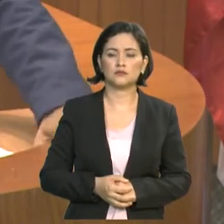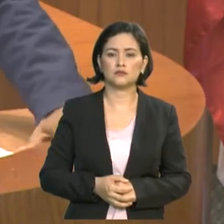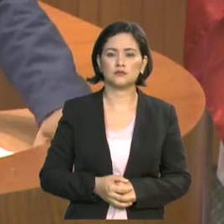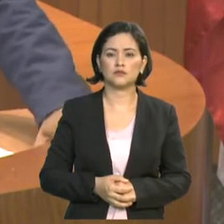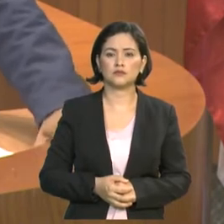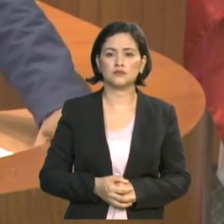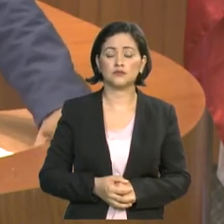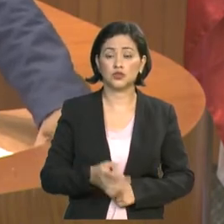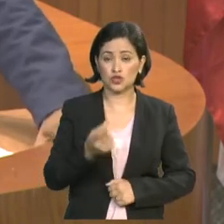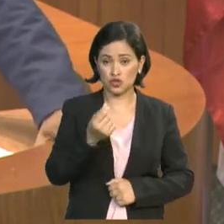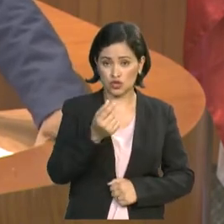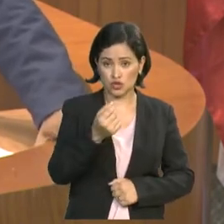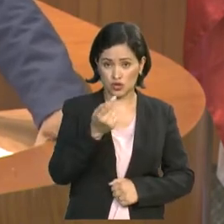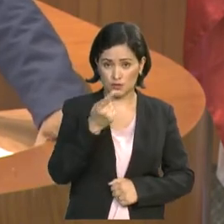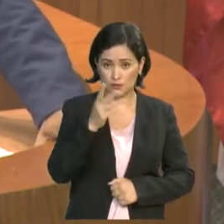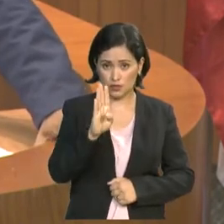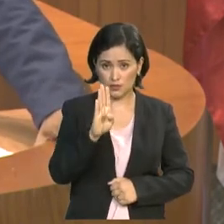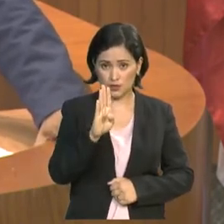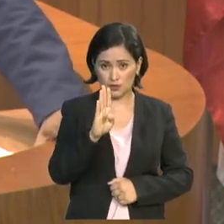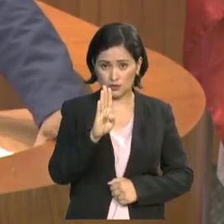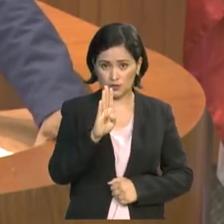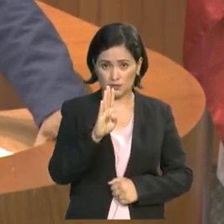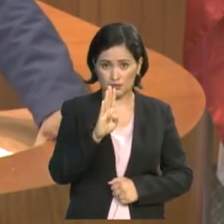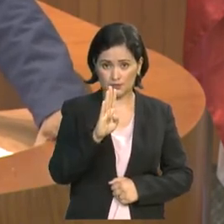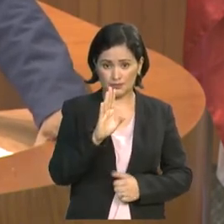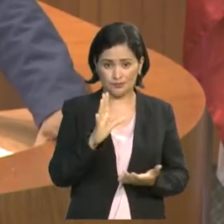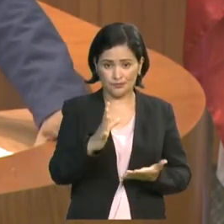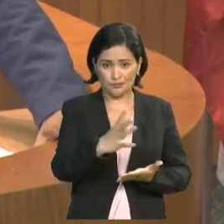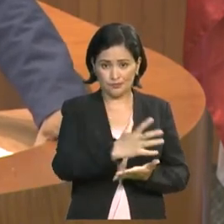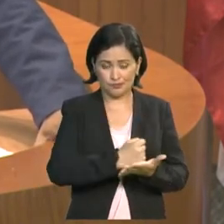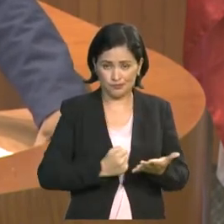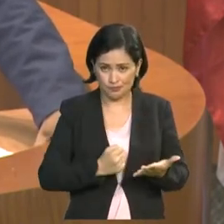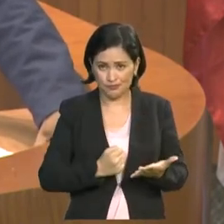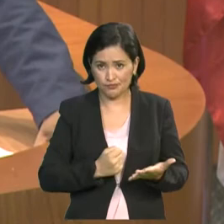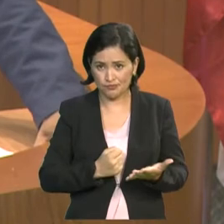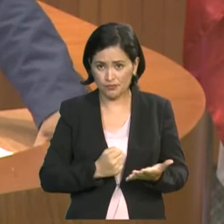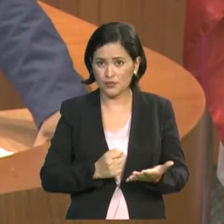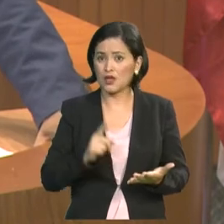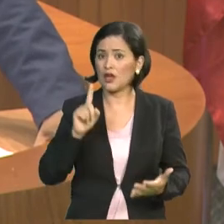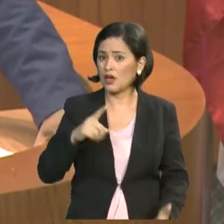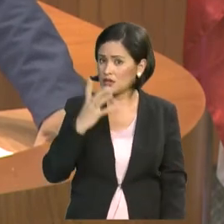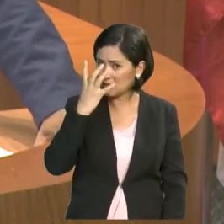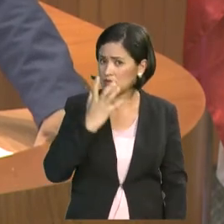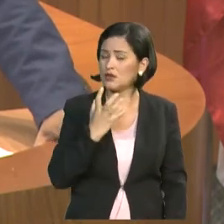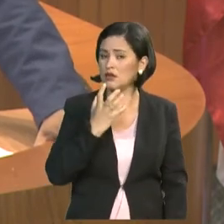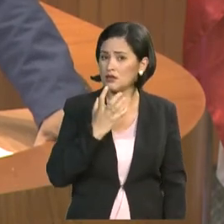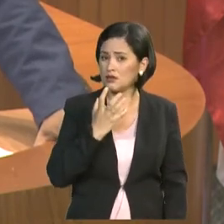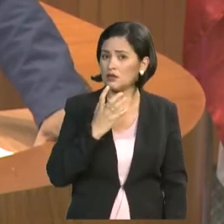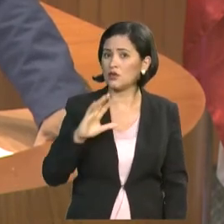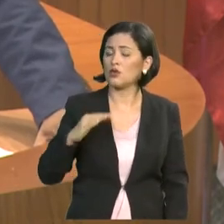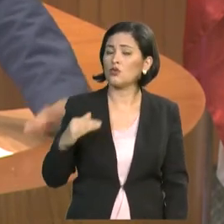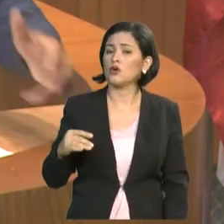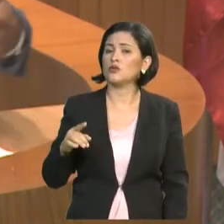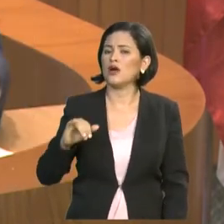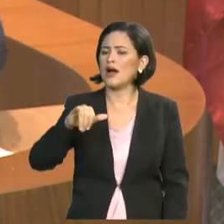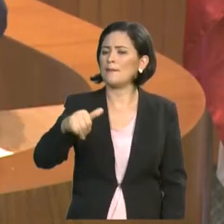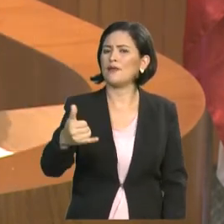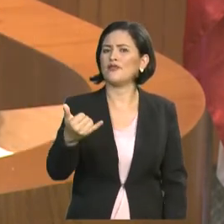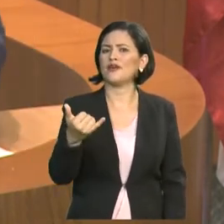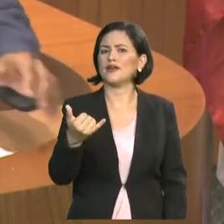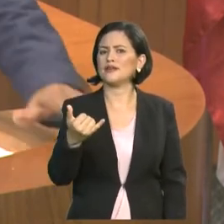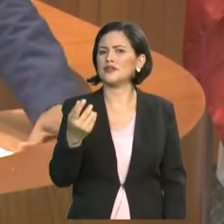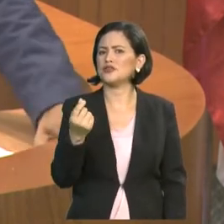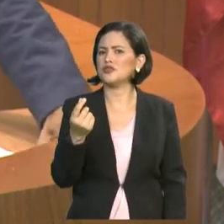É muito grave quando você retira da saúde pública, do tratamento da Covid, quando